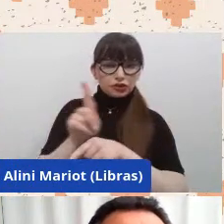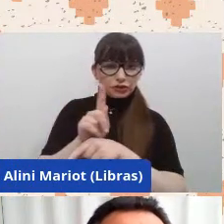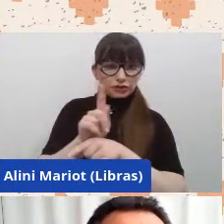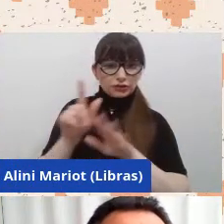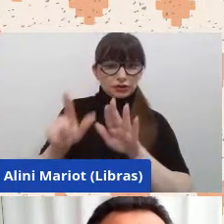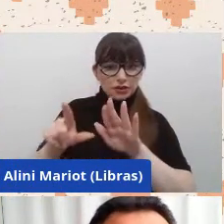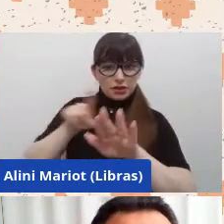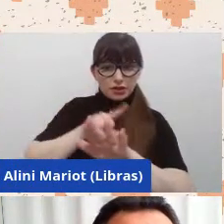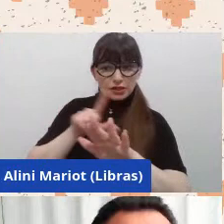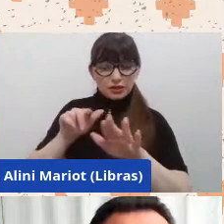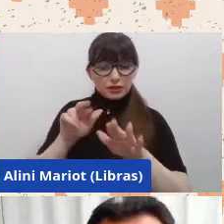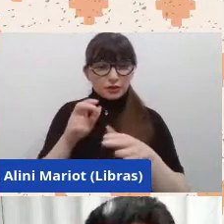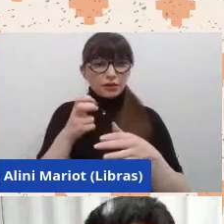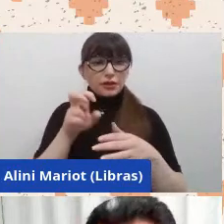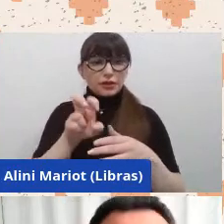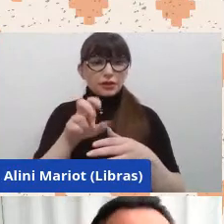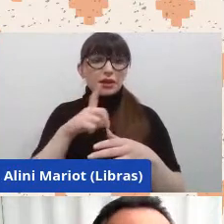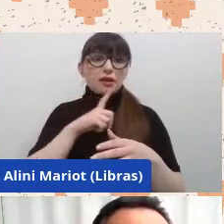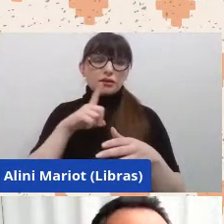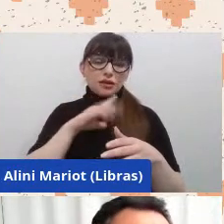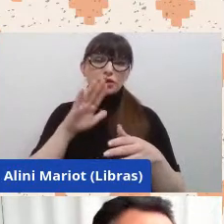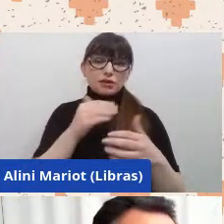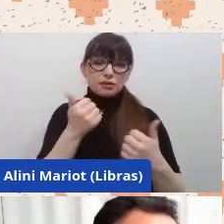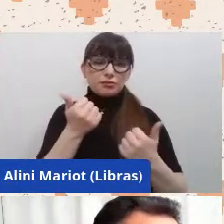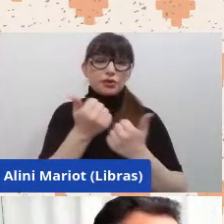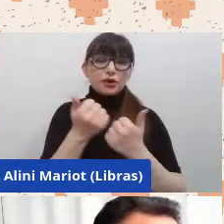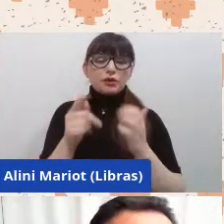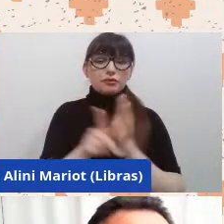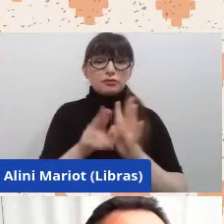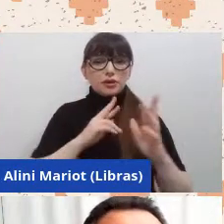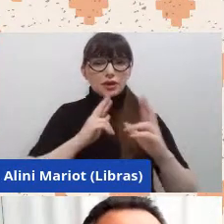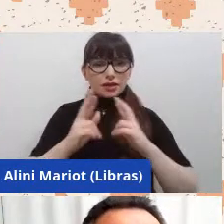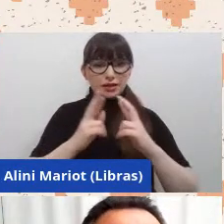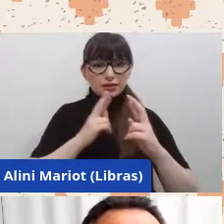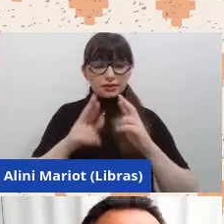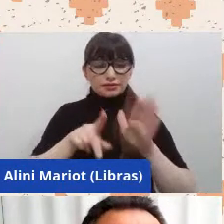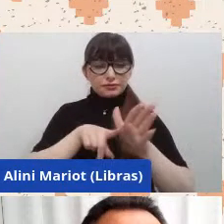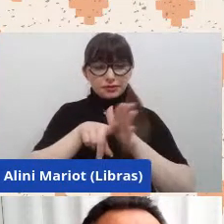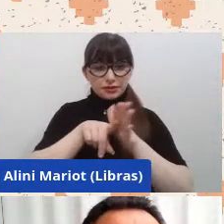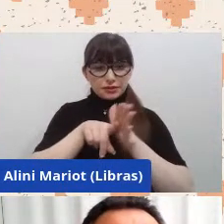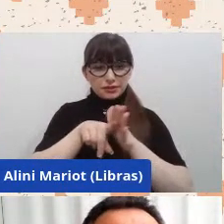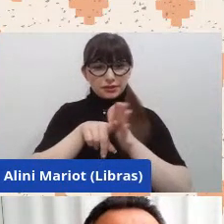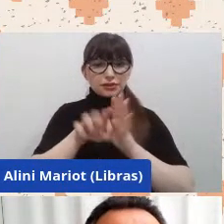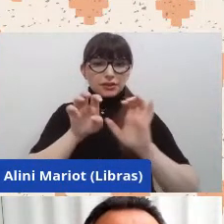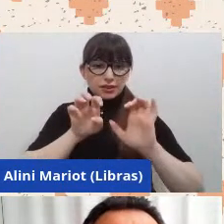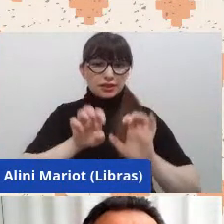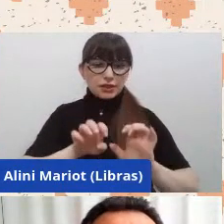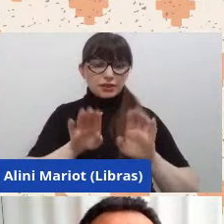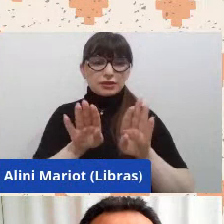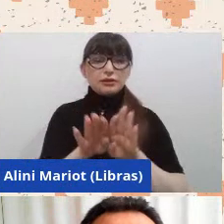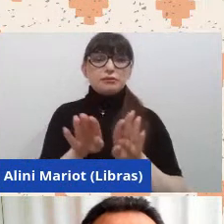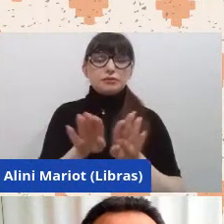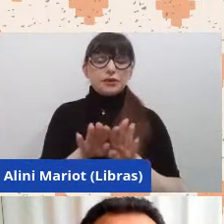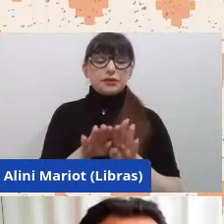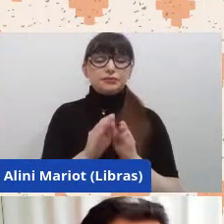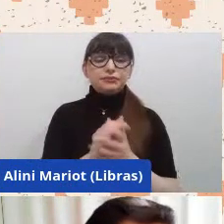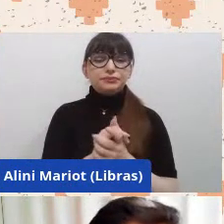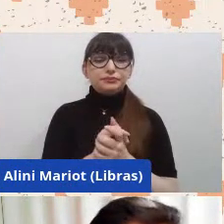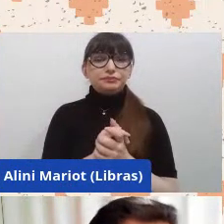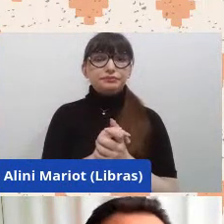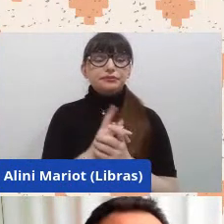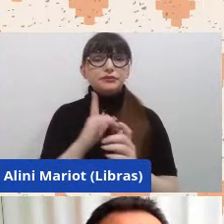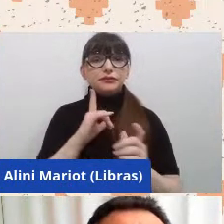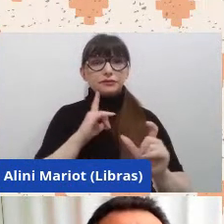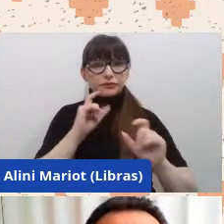tenha apoiado todas as ações relacionadas à ética em pesquisa. Nós temos também uma página